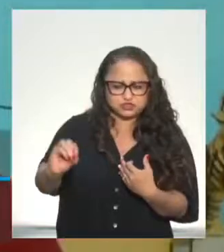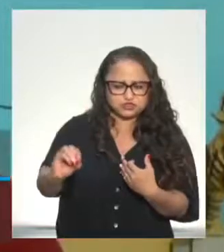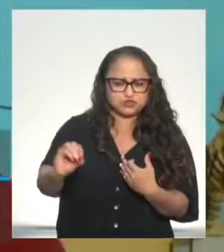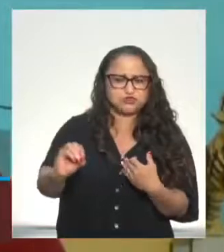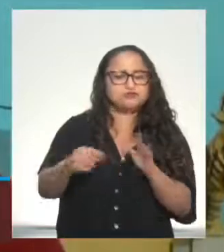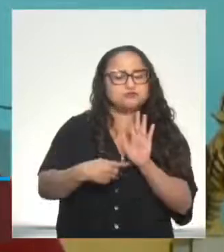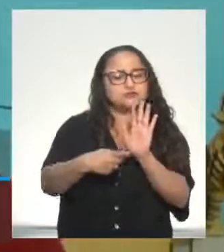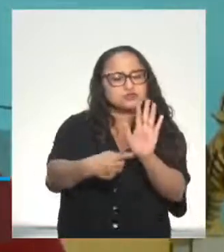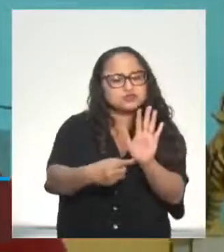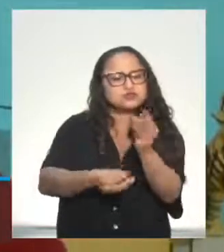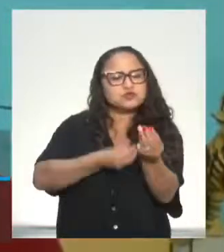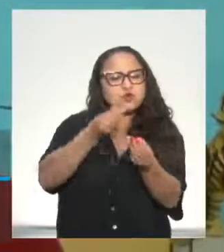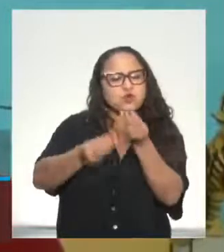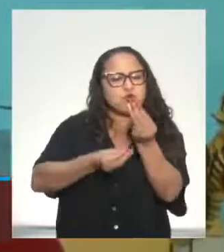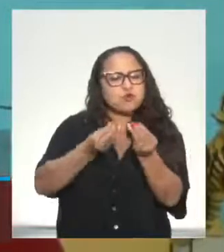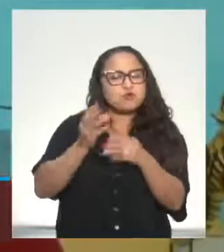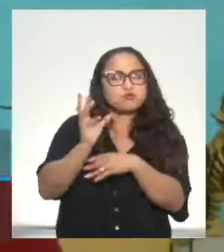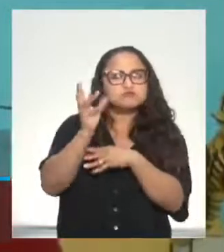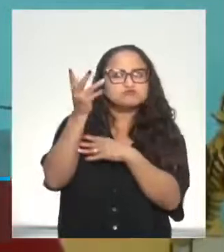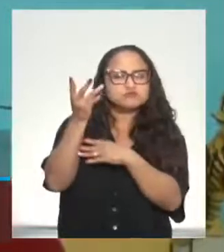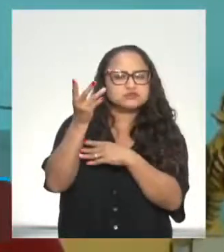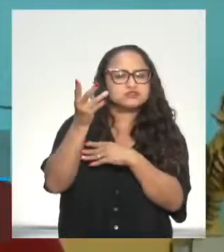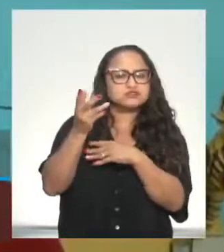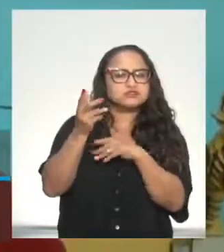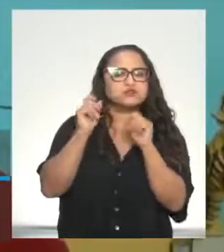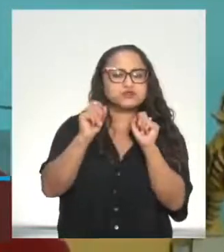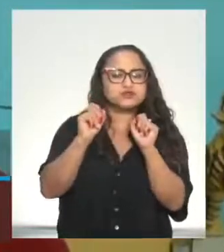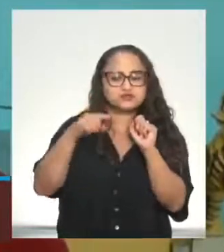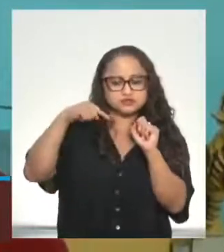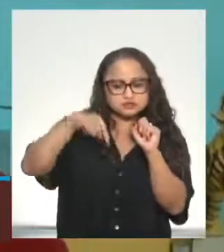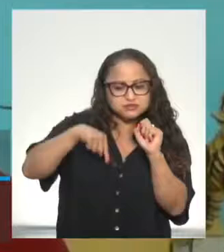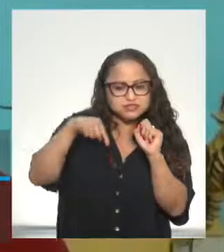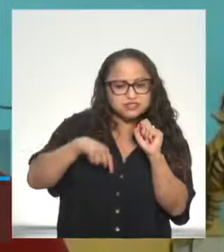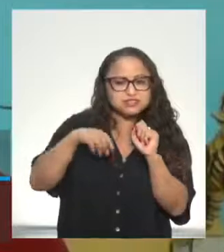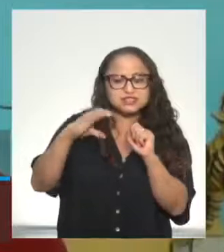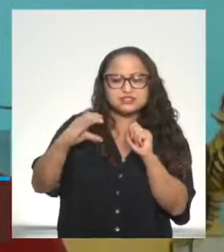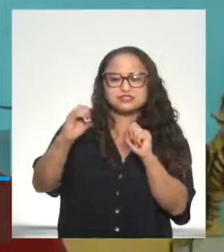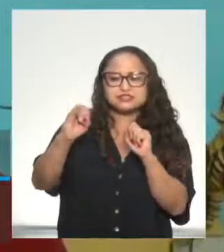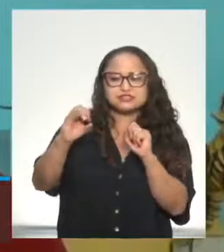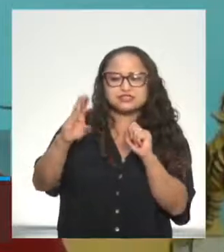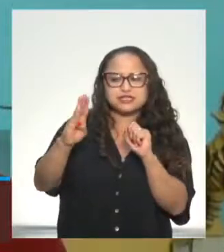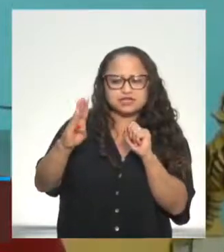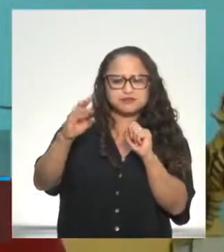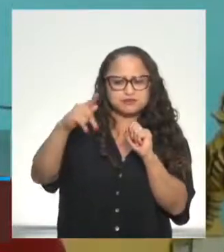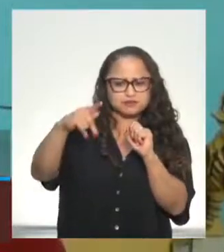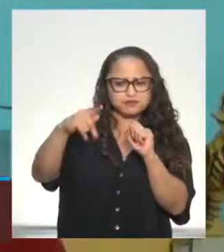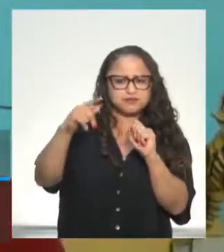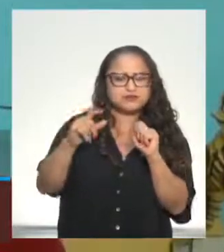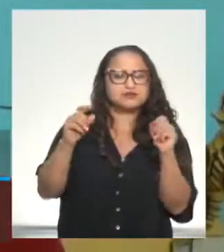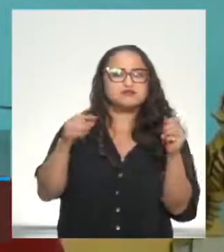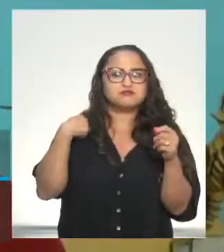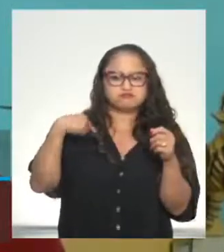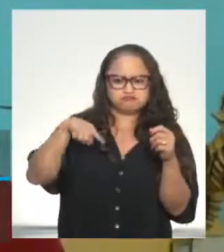que funciona a impressora 3D que a gente tem aqui no CIEP, né? E eu estava aqui viajando, o professor Katsu falando ali da NASA, e eu estava